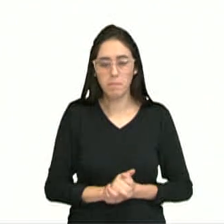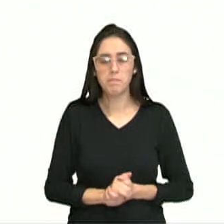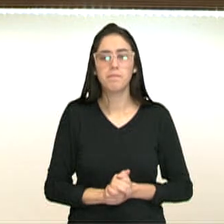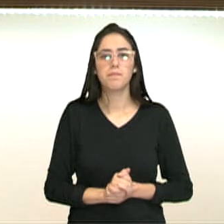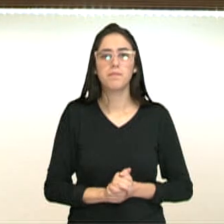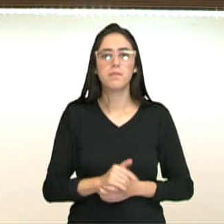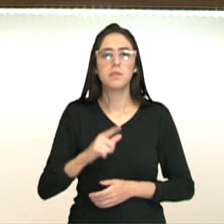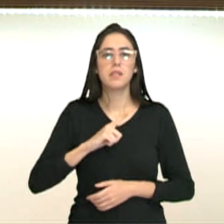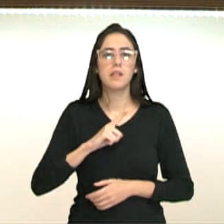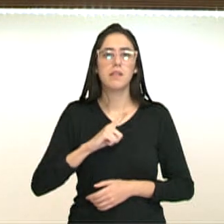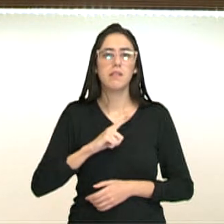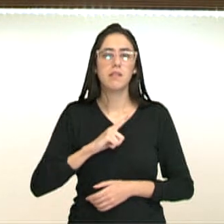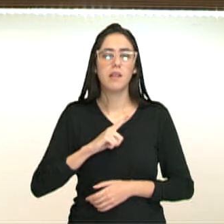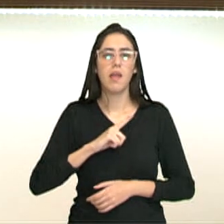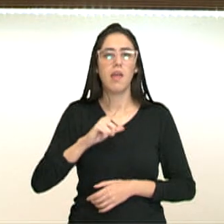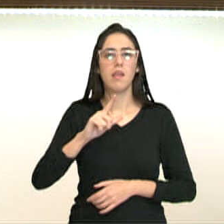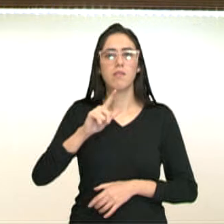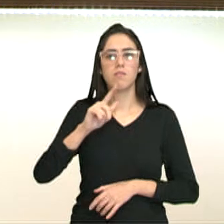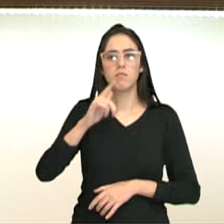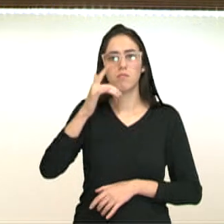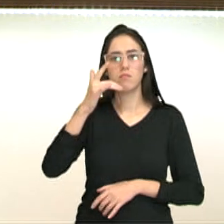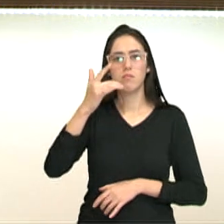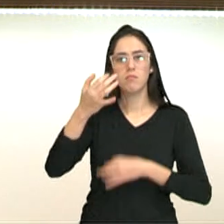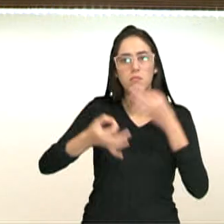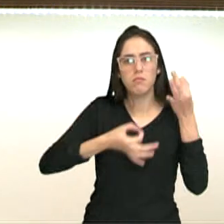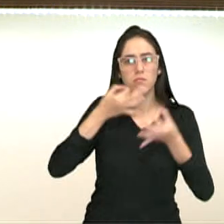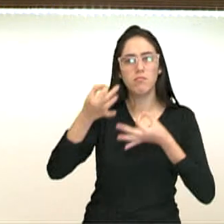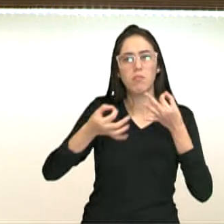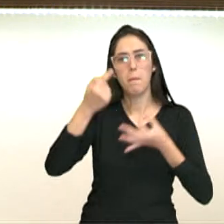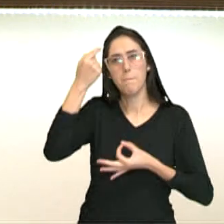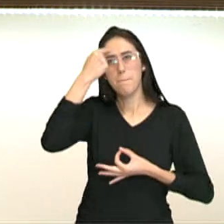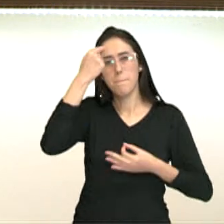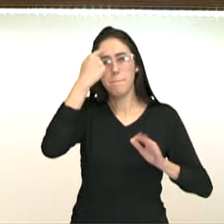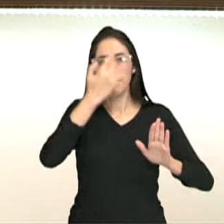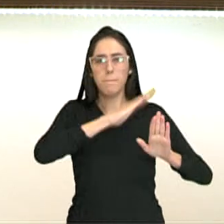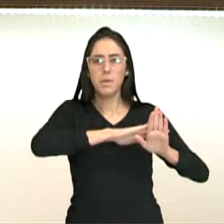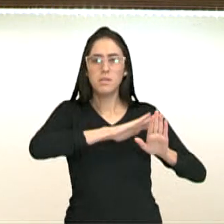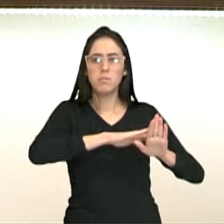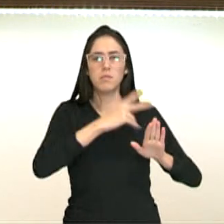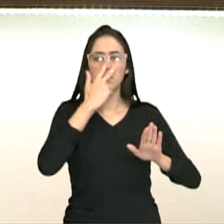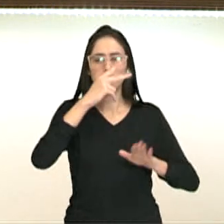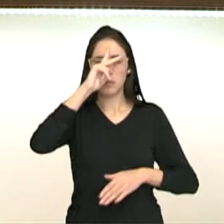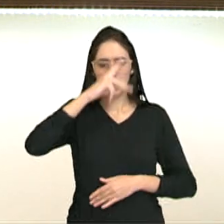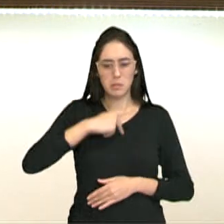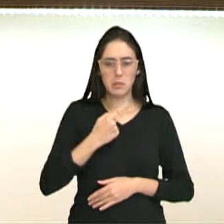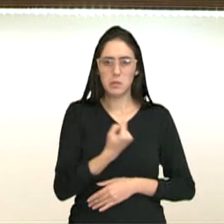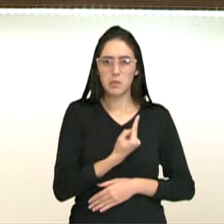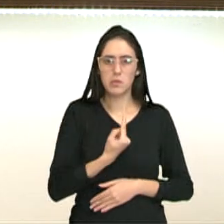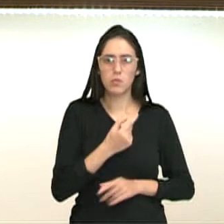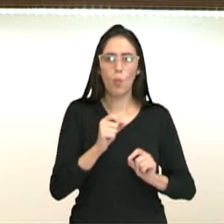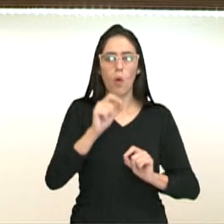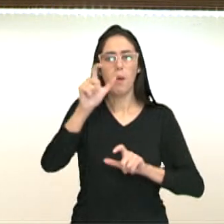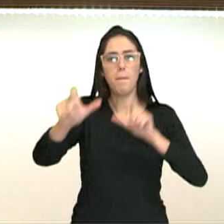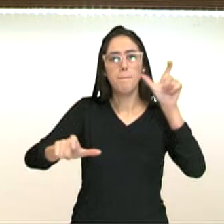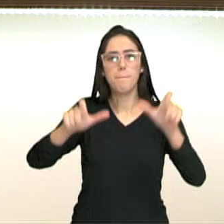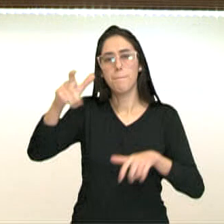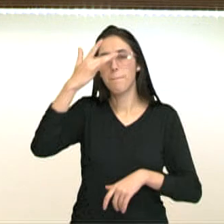de ideais mais individualistas, de se pensar o sujeito como alguém, o sujeito de